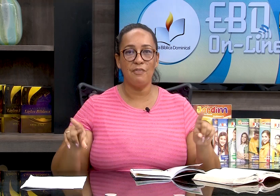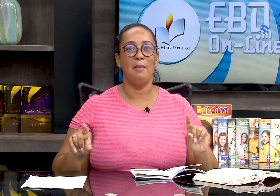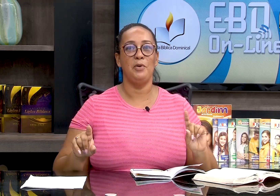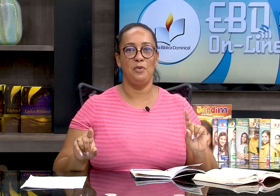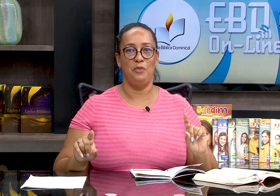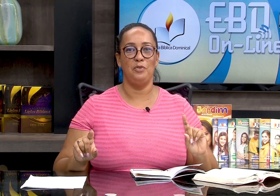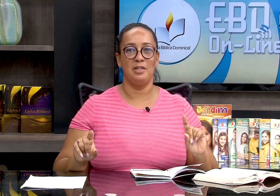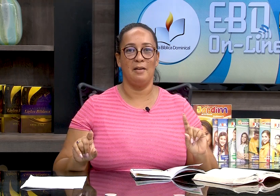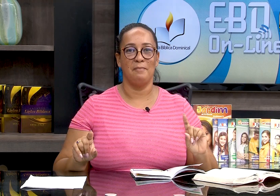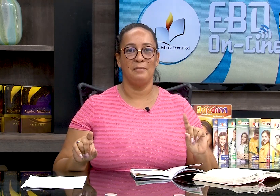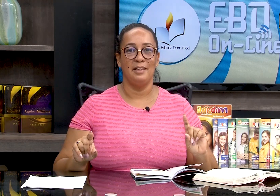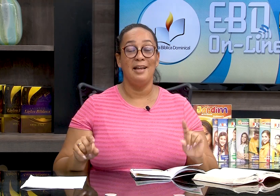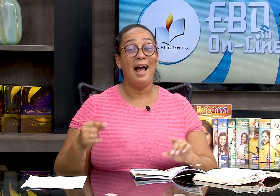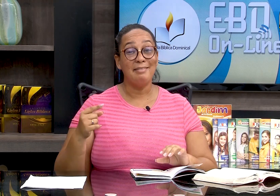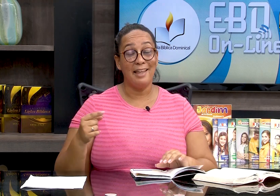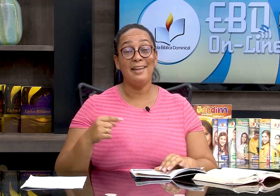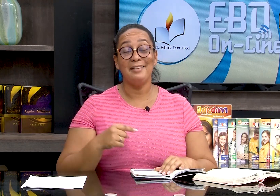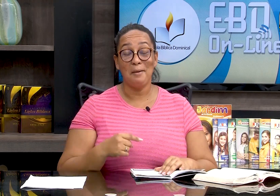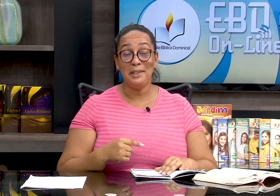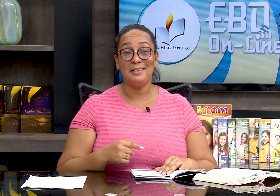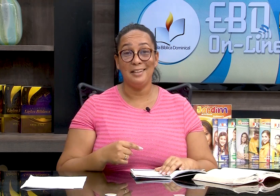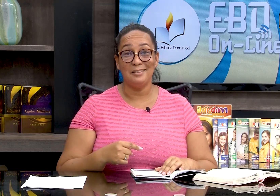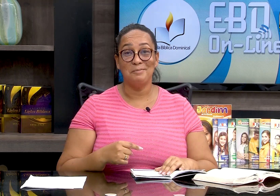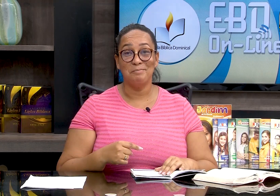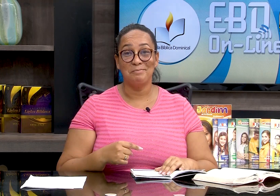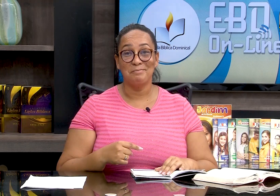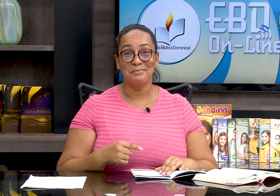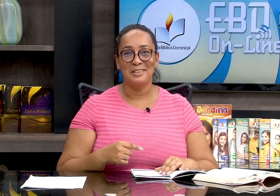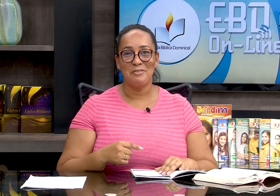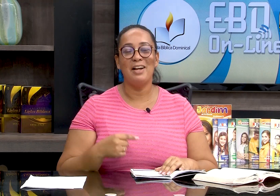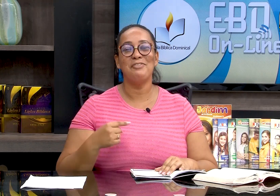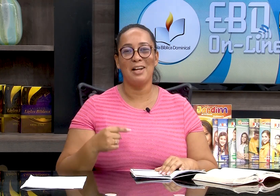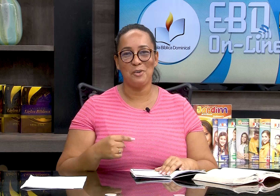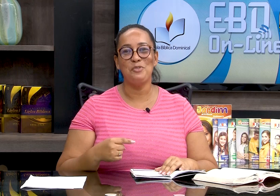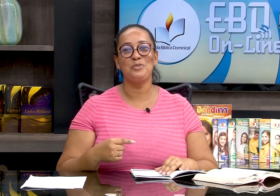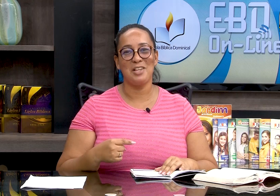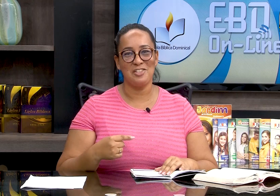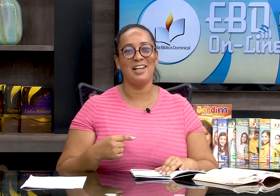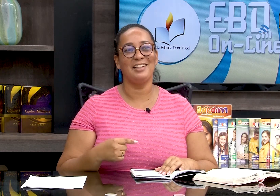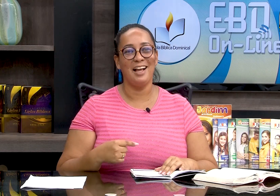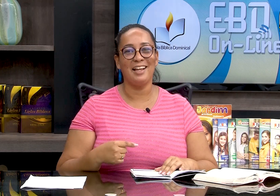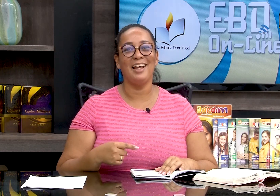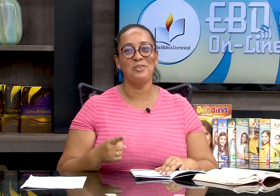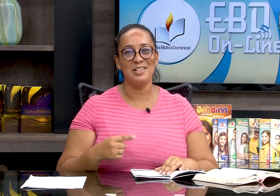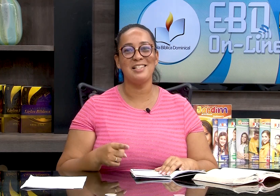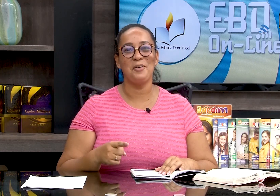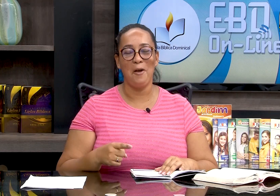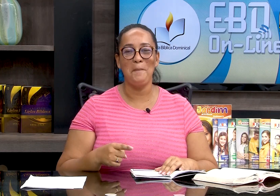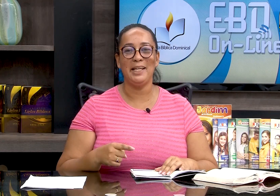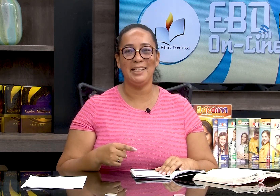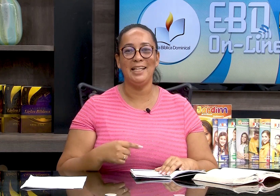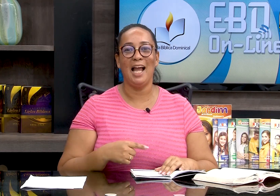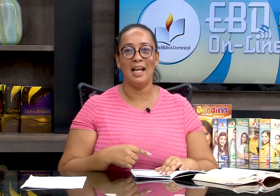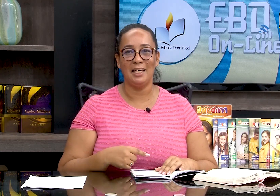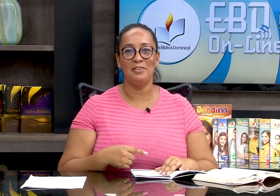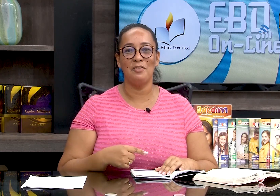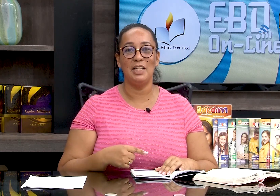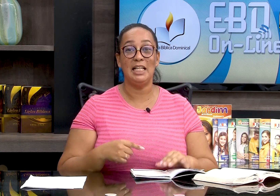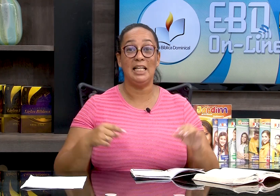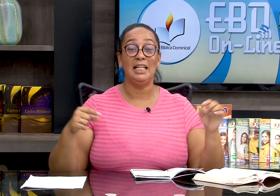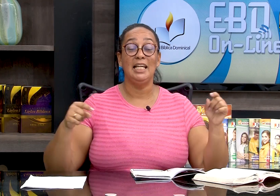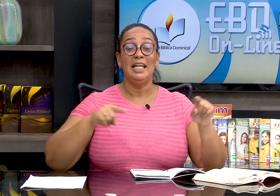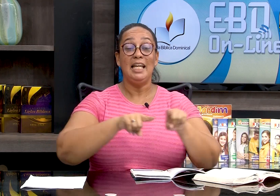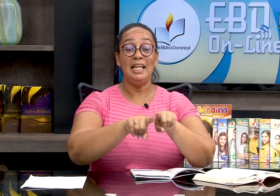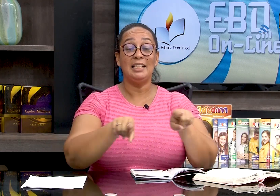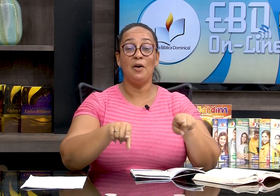a classe vai ficar meio confusa Até quem tá mentindo vai ficar confusa que aconteceu realmente aquilo